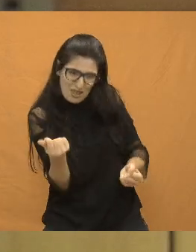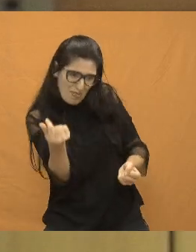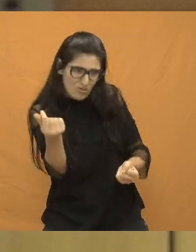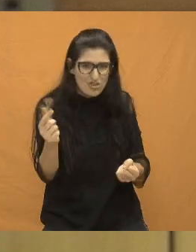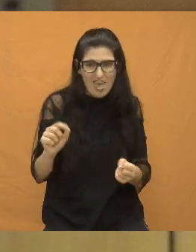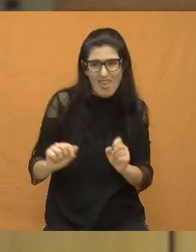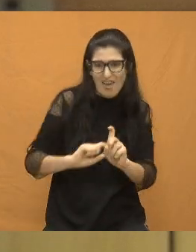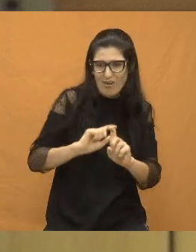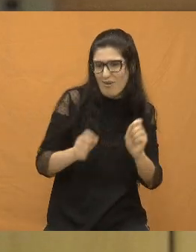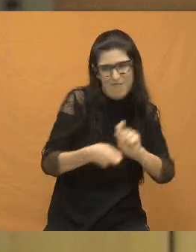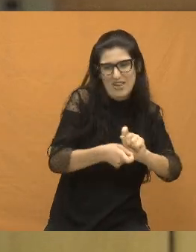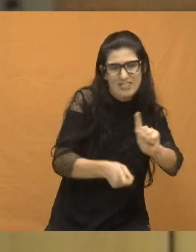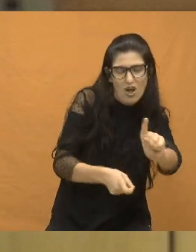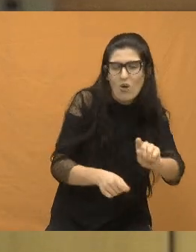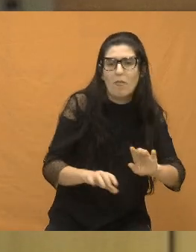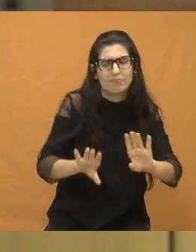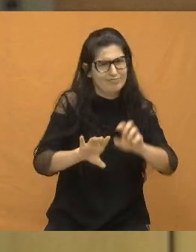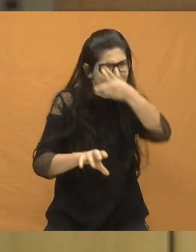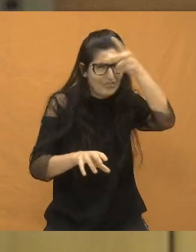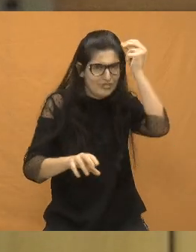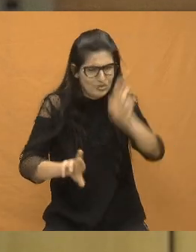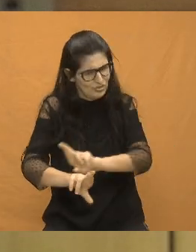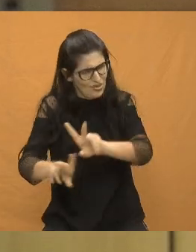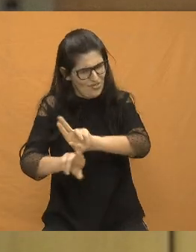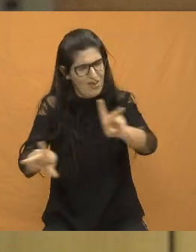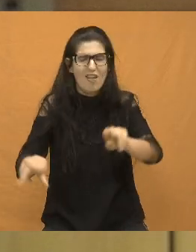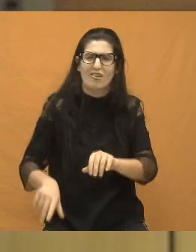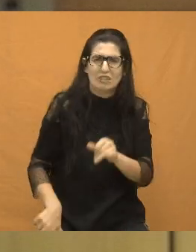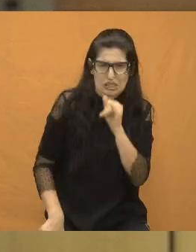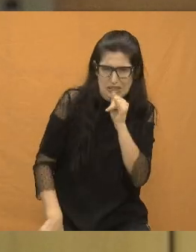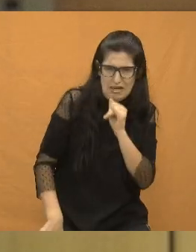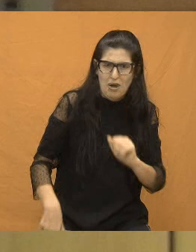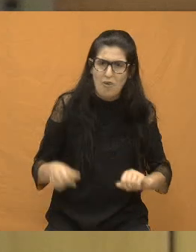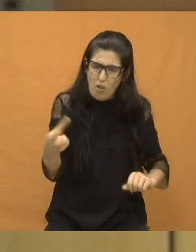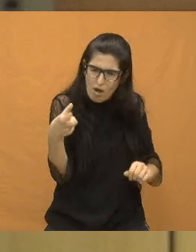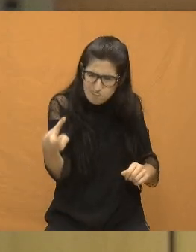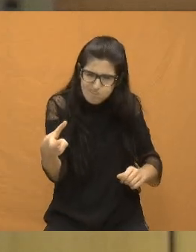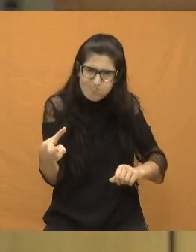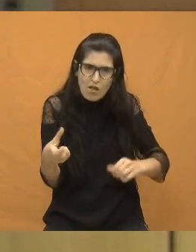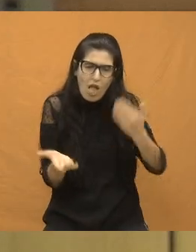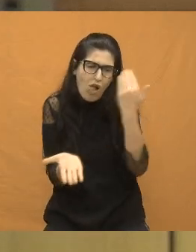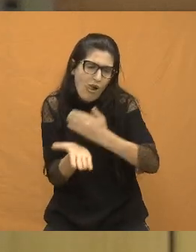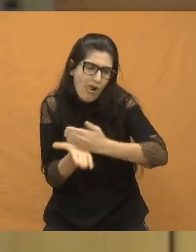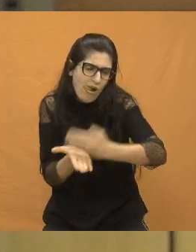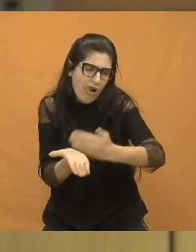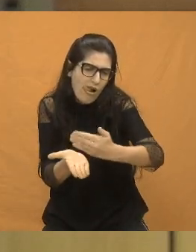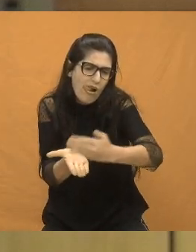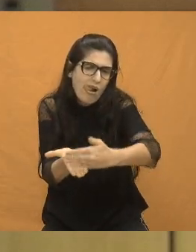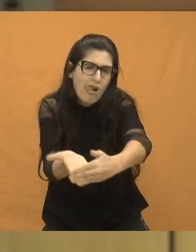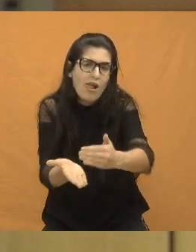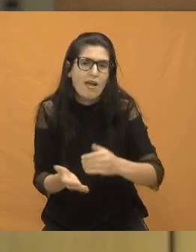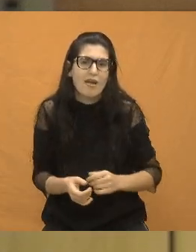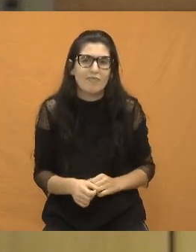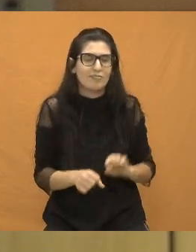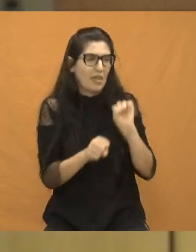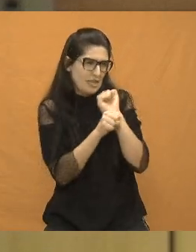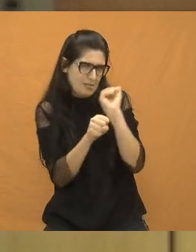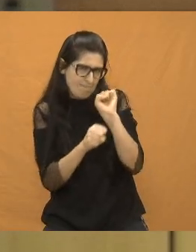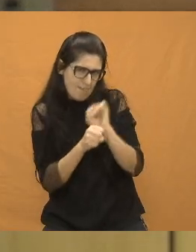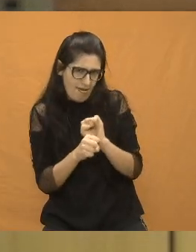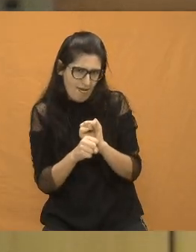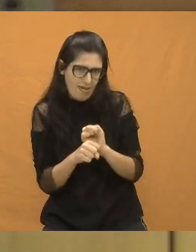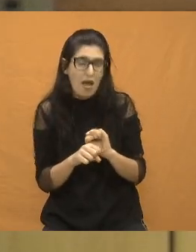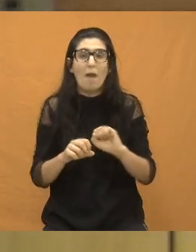da gente, né? Você vai lá, usa seu cartão de crédito e parcela em N vezes e às vezes depois espera chegar o produto.